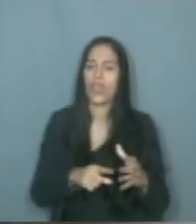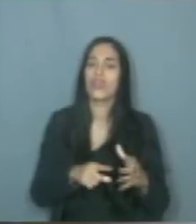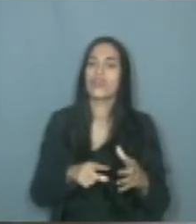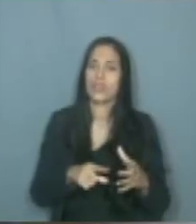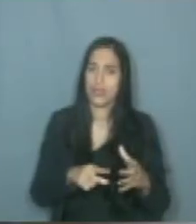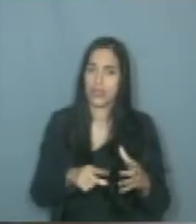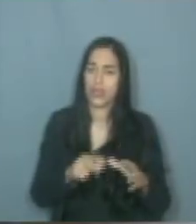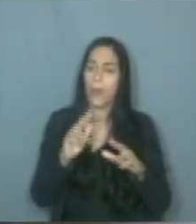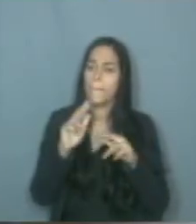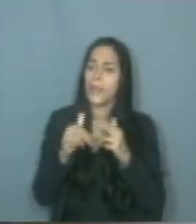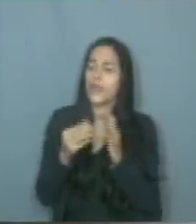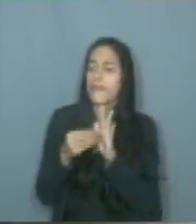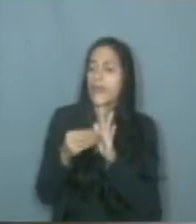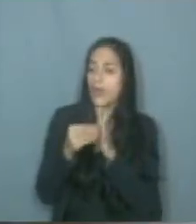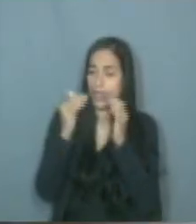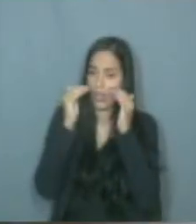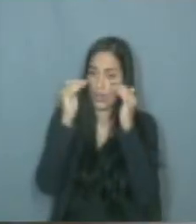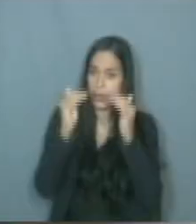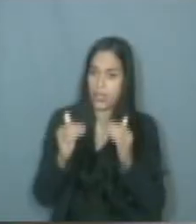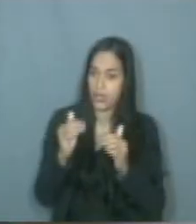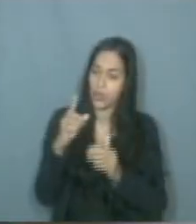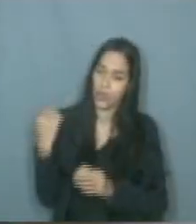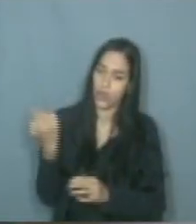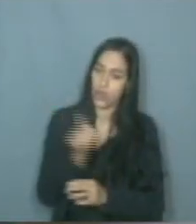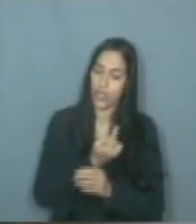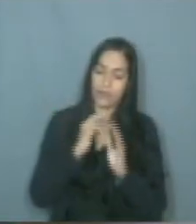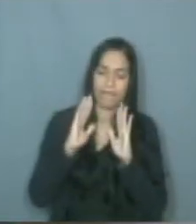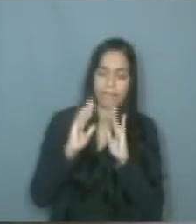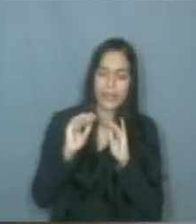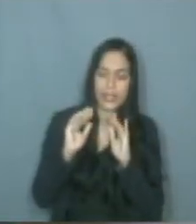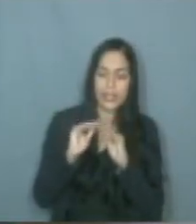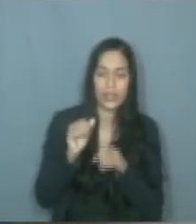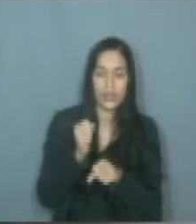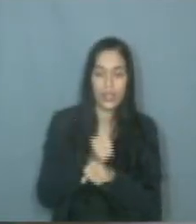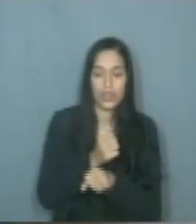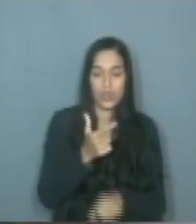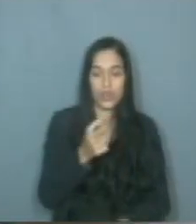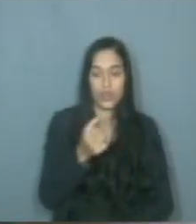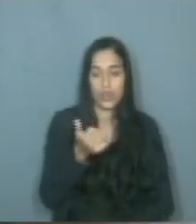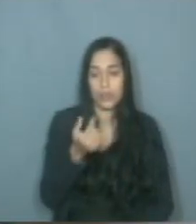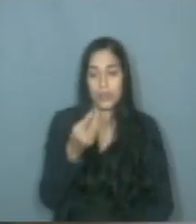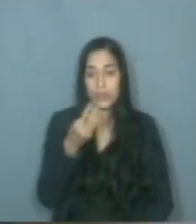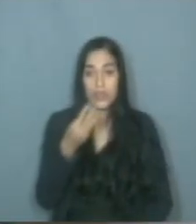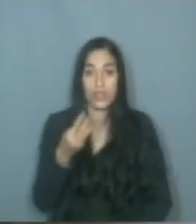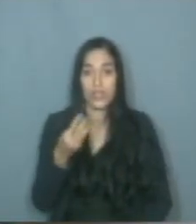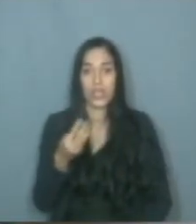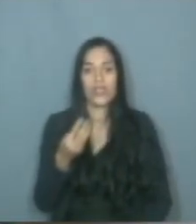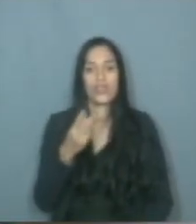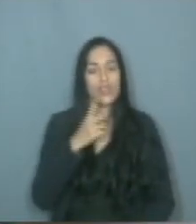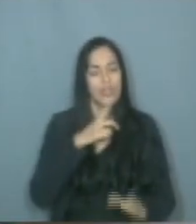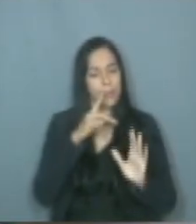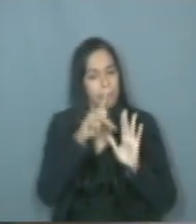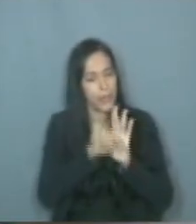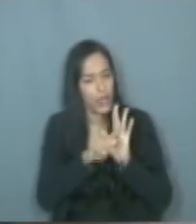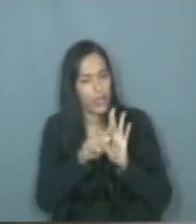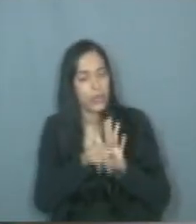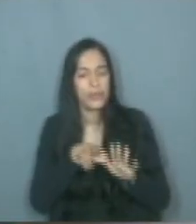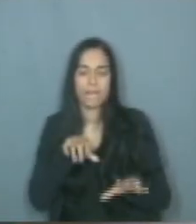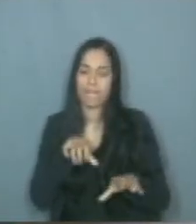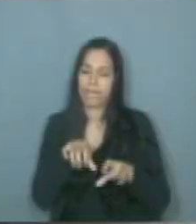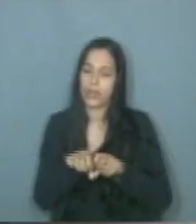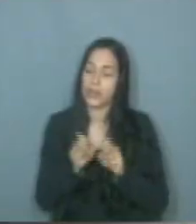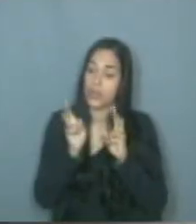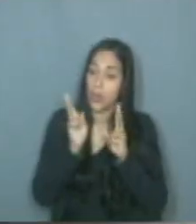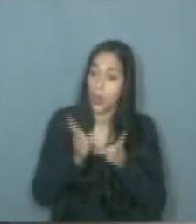que esse tipo de desrespeito? O que nós estamos pedindo desde 2023 é que haja um programa de formação